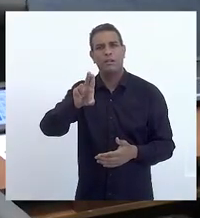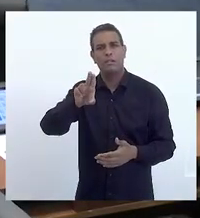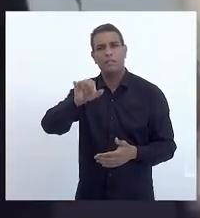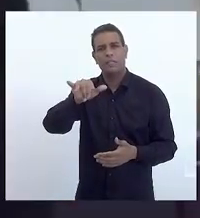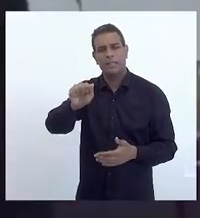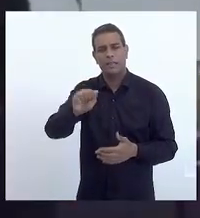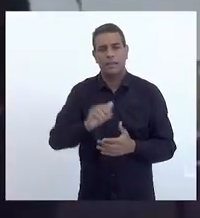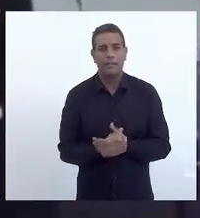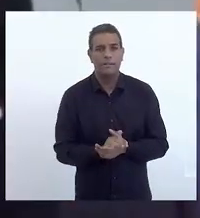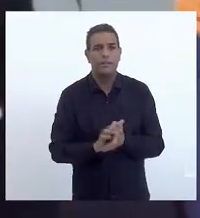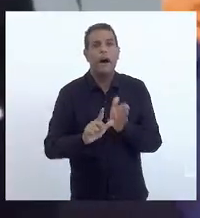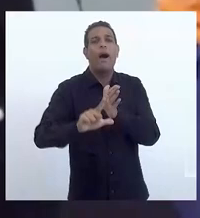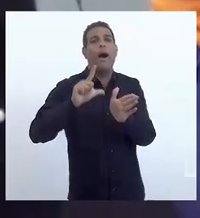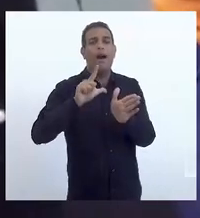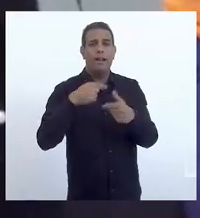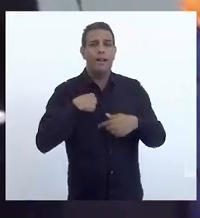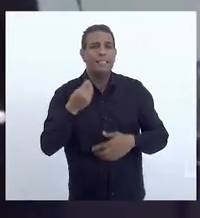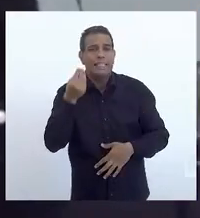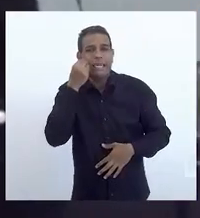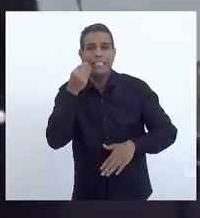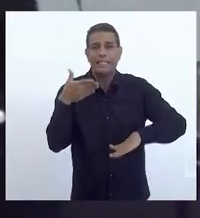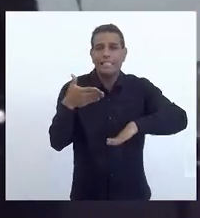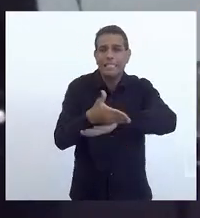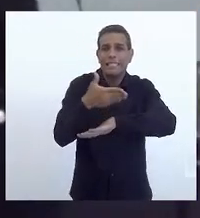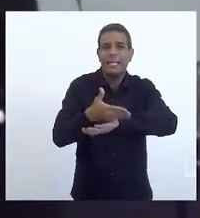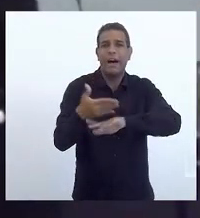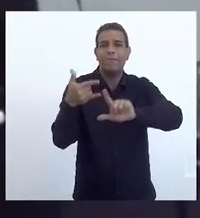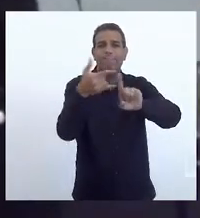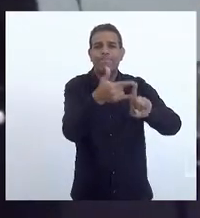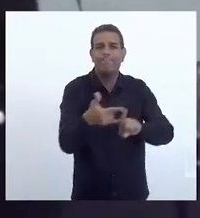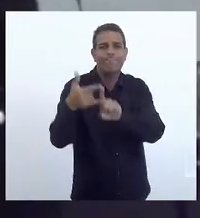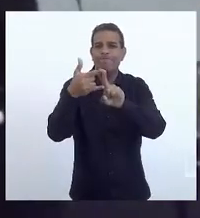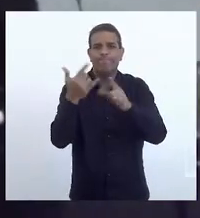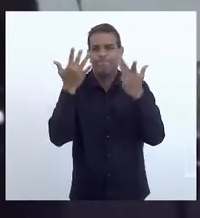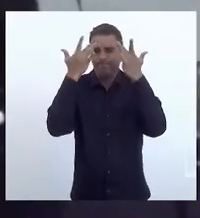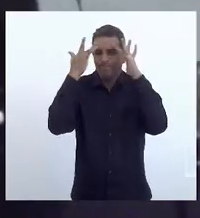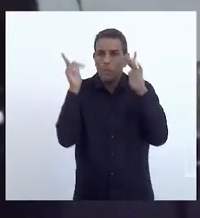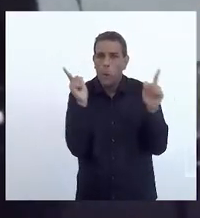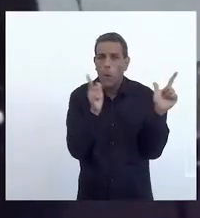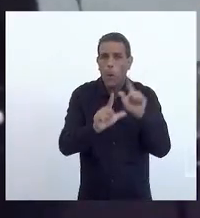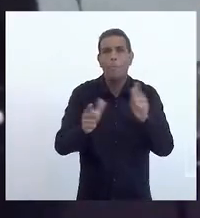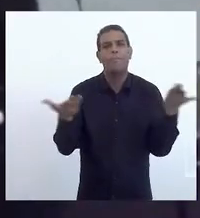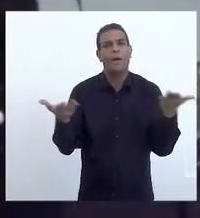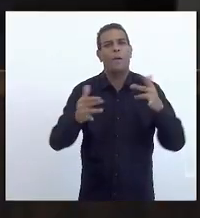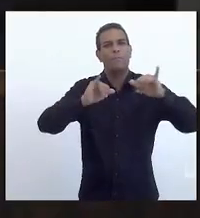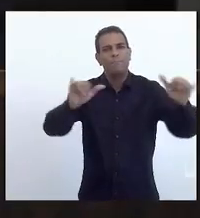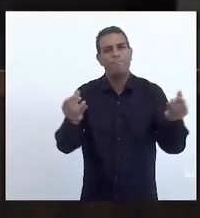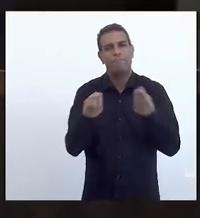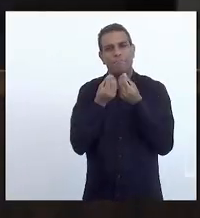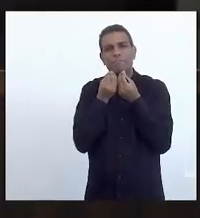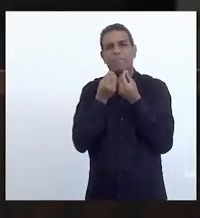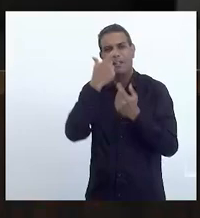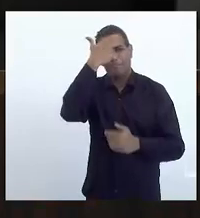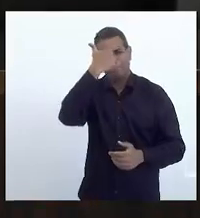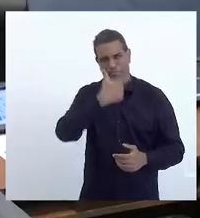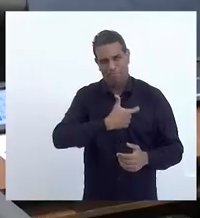antes da deputada, eu estava tentando aqui entrar online, mas nem sei se vocês estão me ouvindo. Agora sim, agora